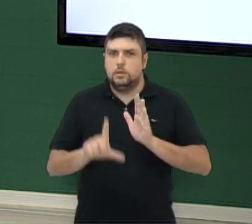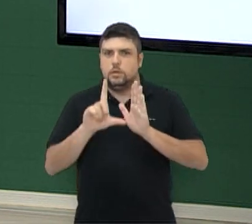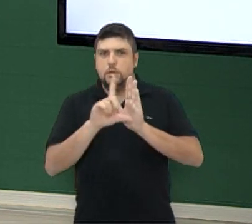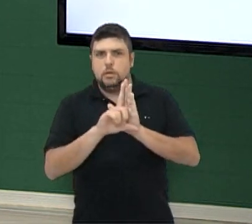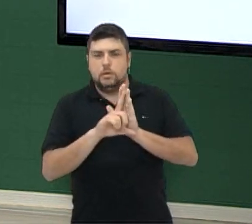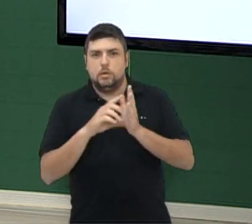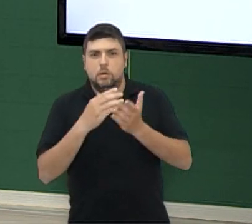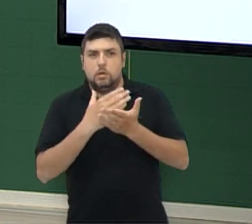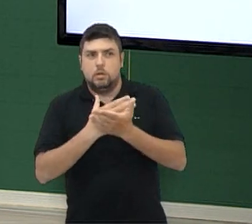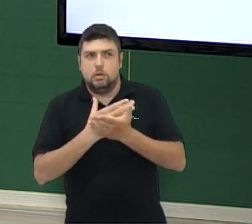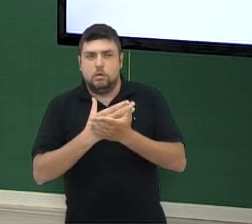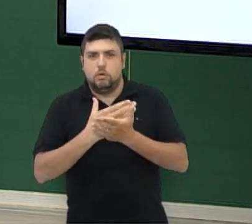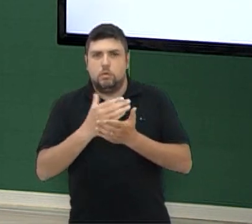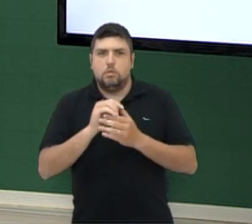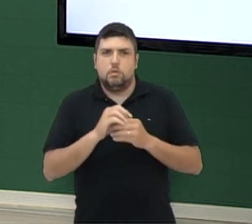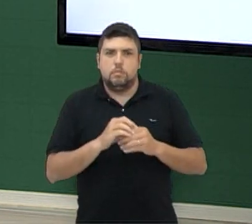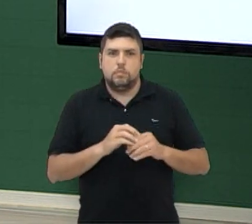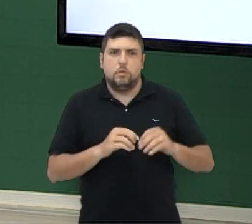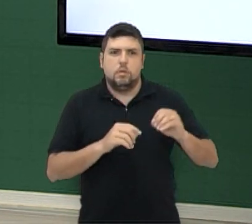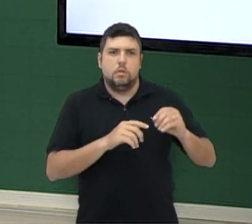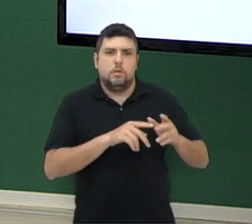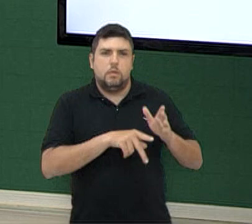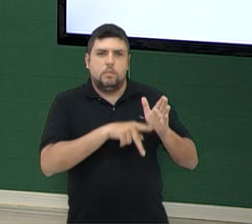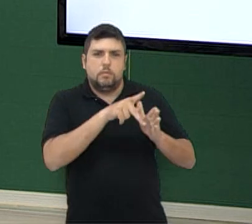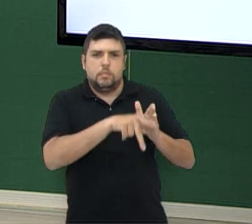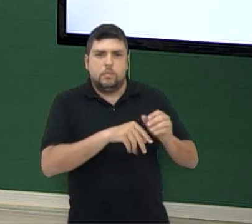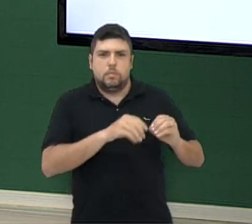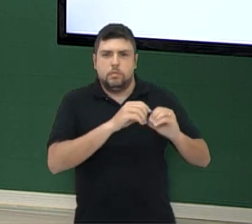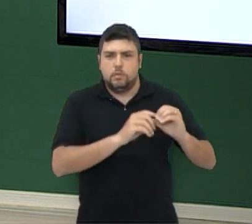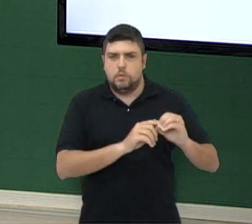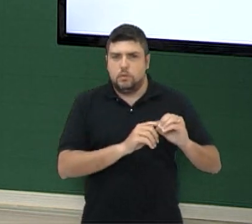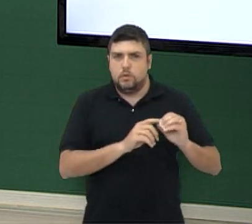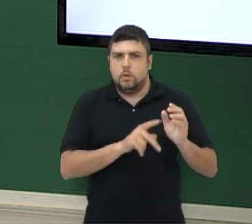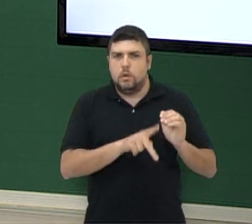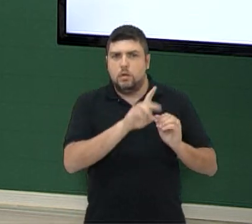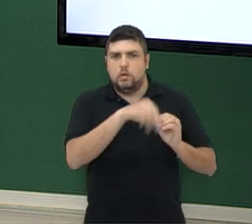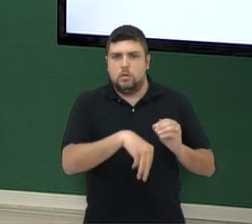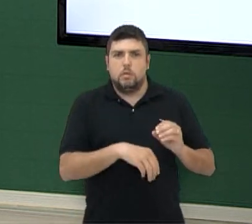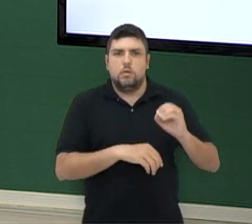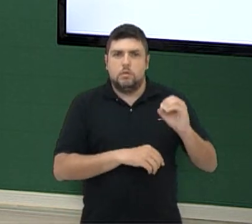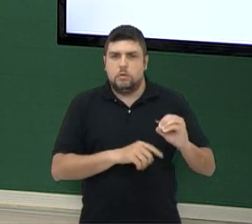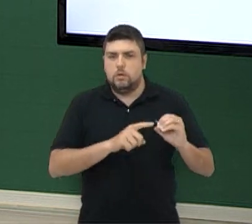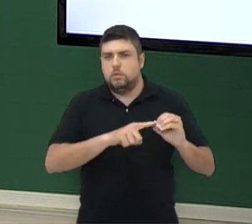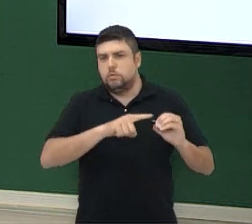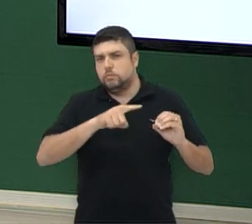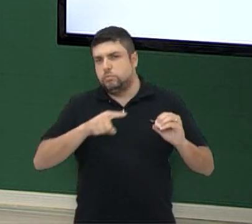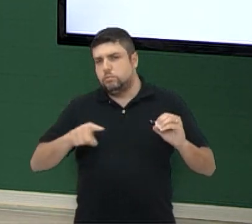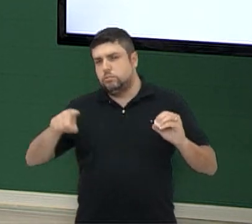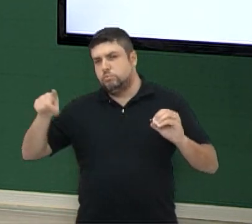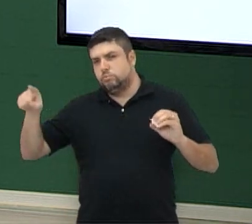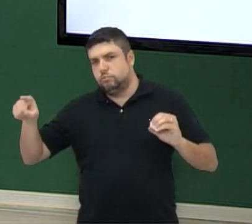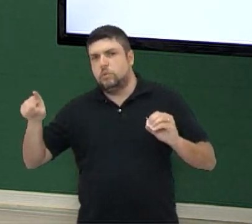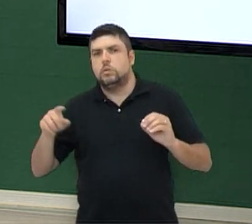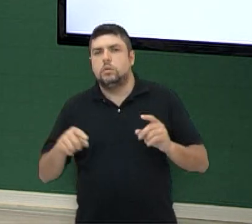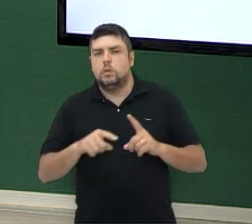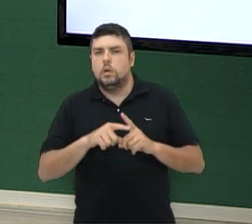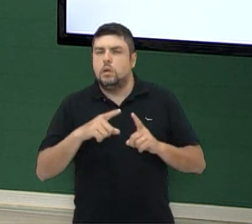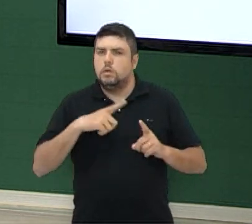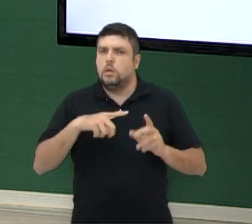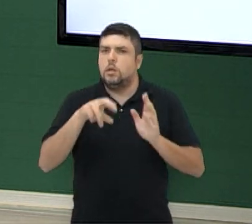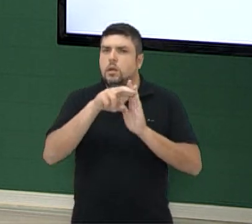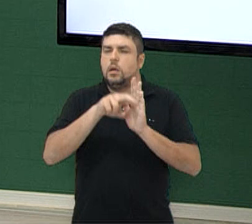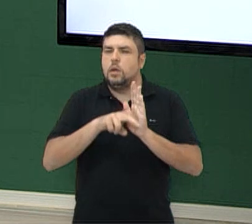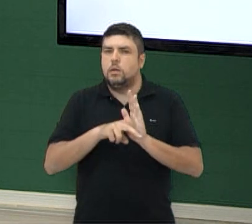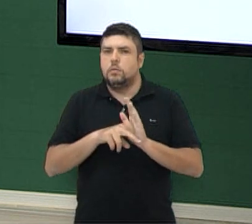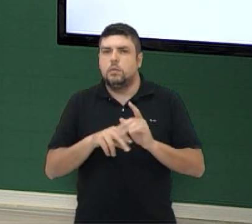quilômetro 0 daqui até Foz para essa direção, certo? Existe toda uma regra aí para isso. Mas como a vovó está indo de